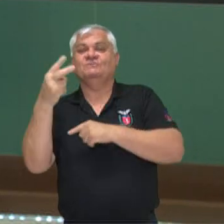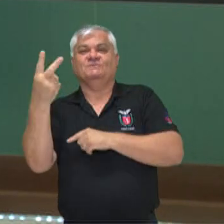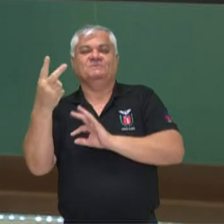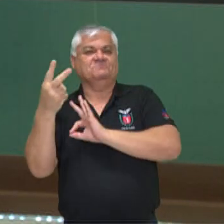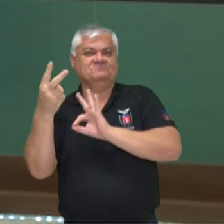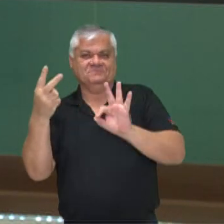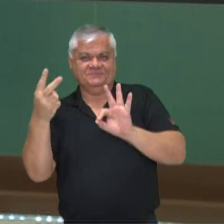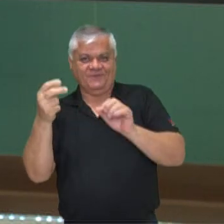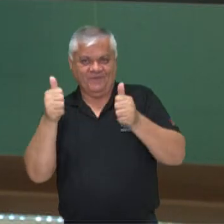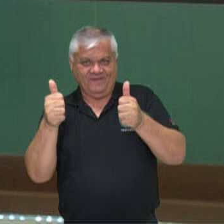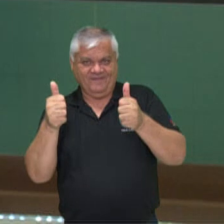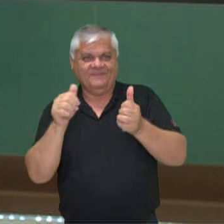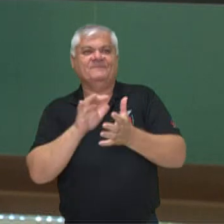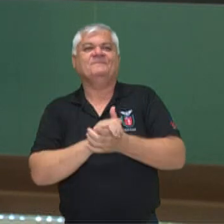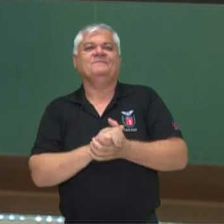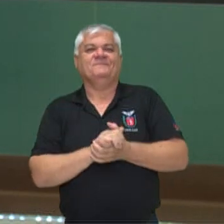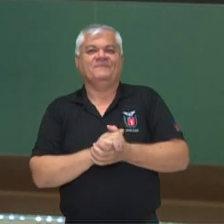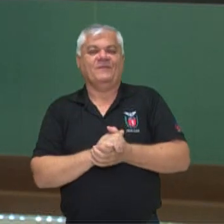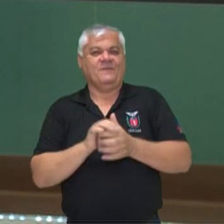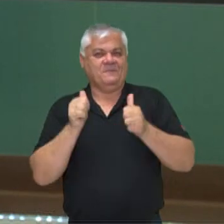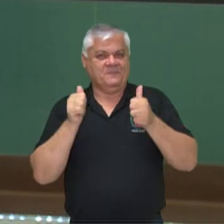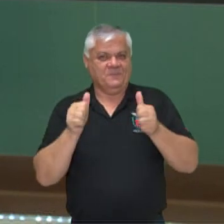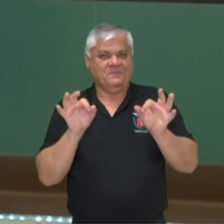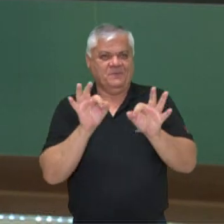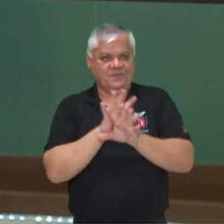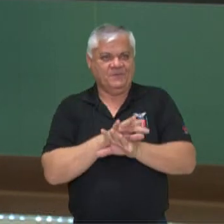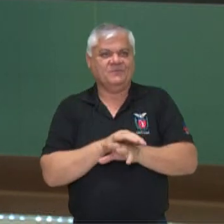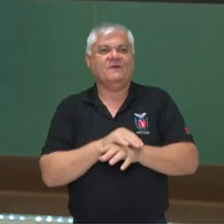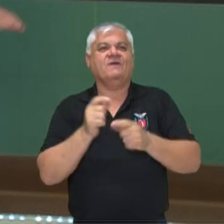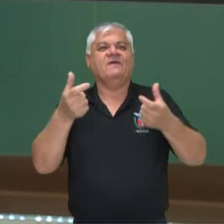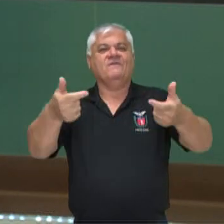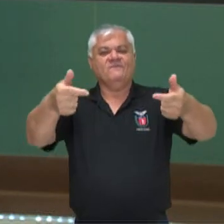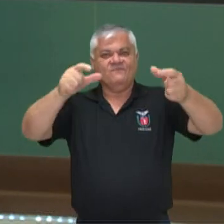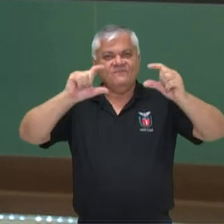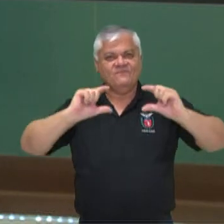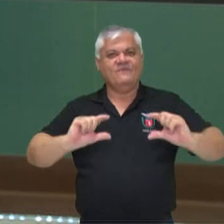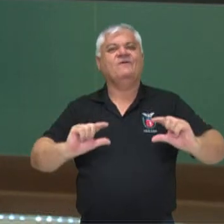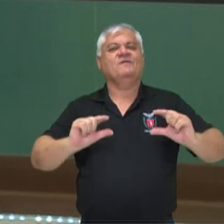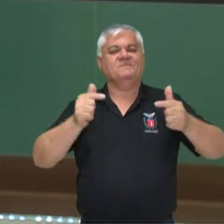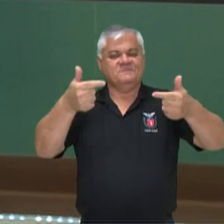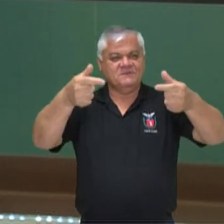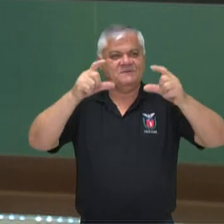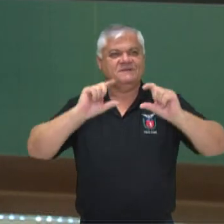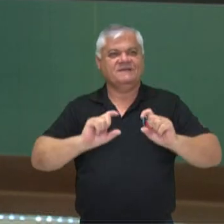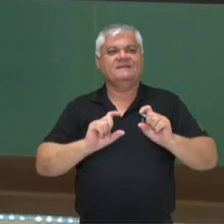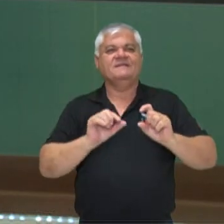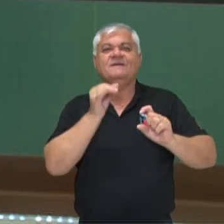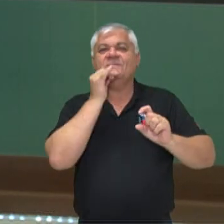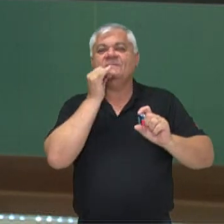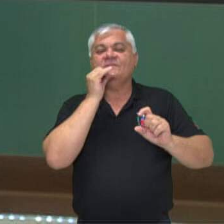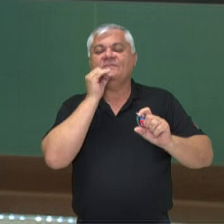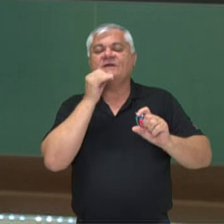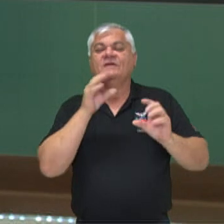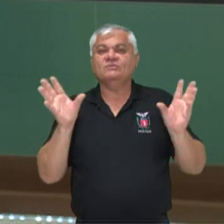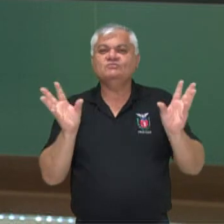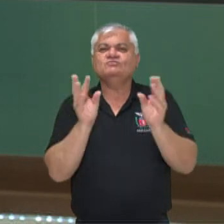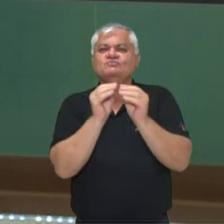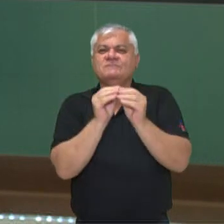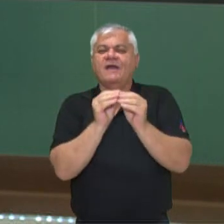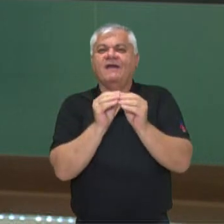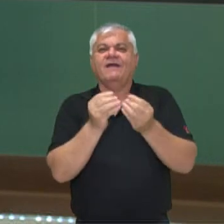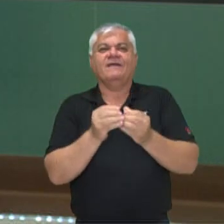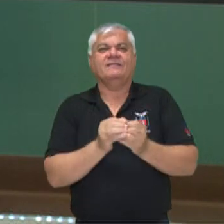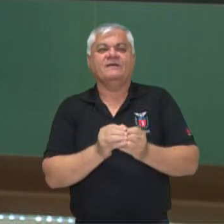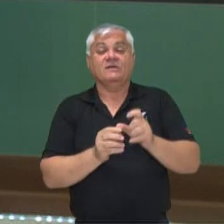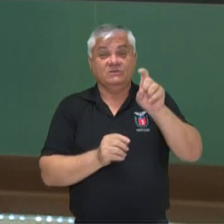segundo, ok? Desenvolvido esse produto notável, eu vou trazer todo mundo para o primeiro membro, para juntar os termos